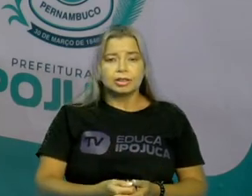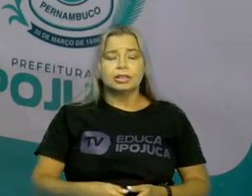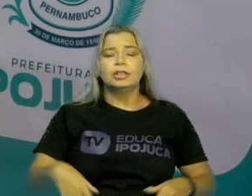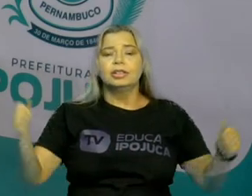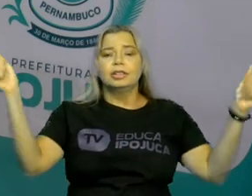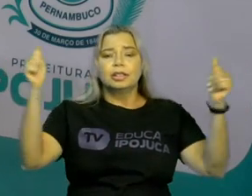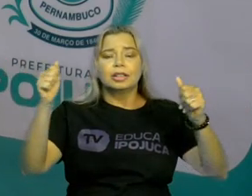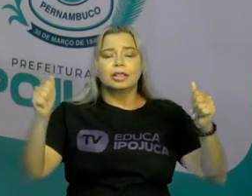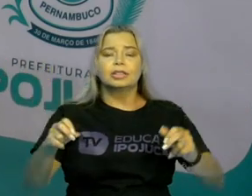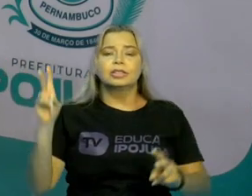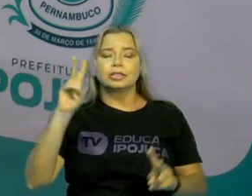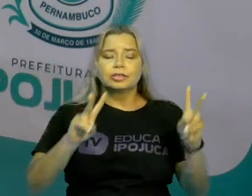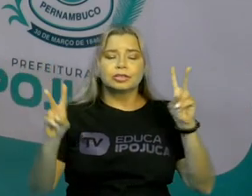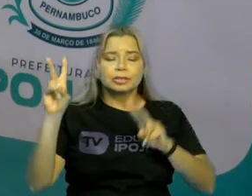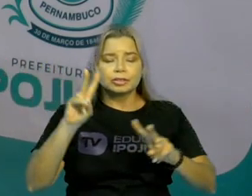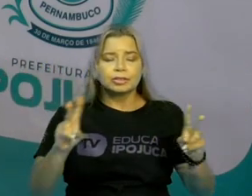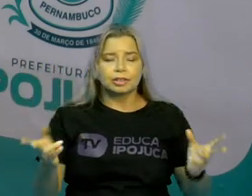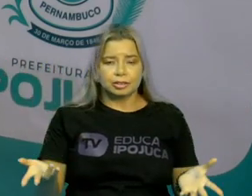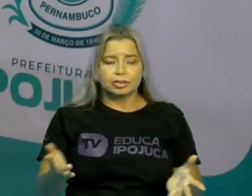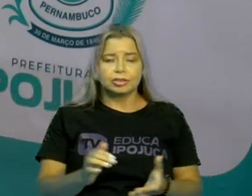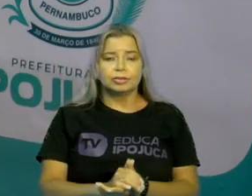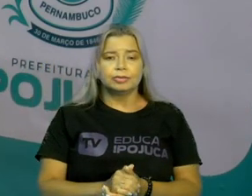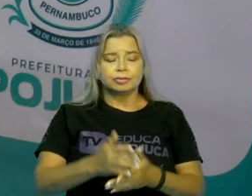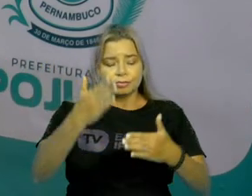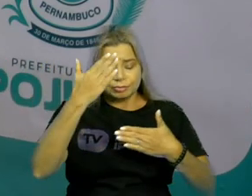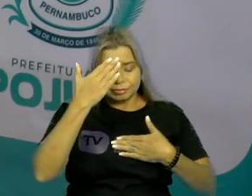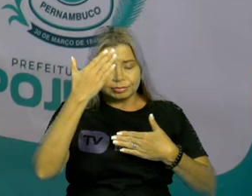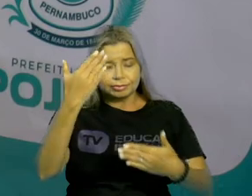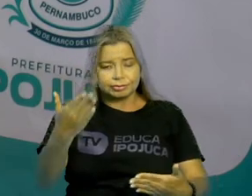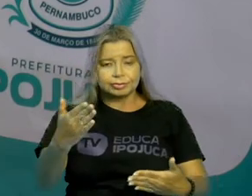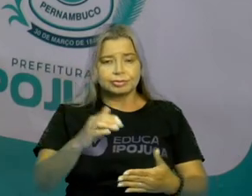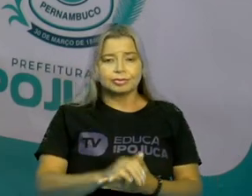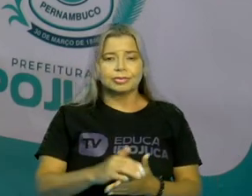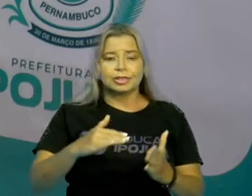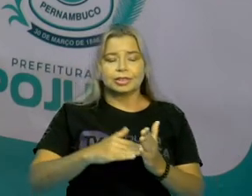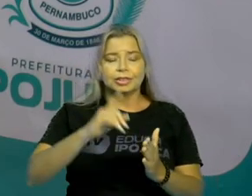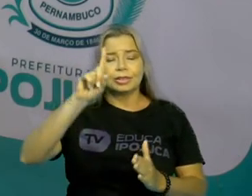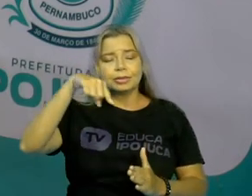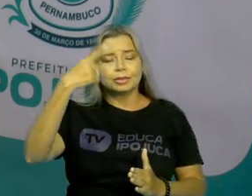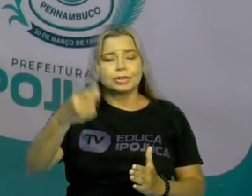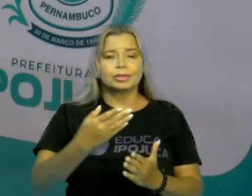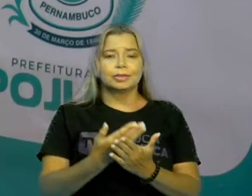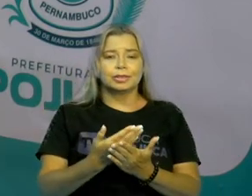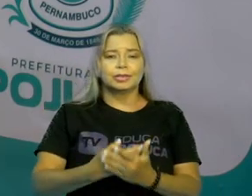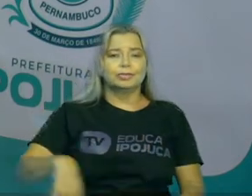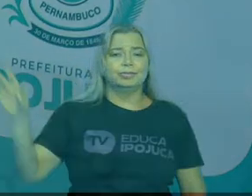Essa foi a nossa aula de hoje. Muito obrigado e até a próxima.